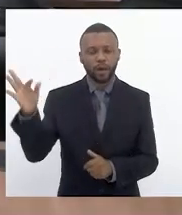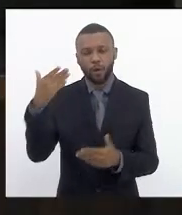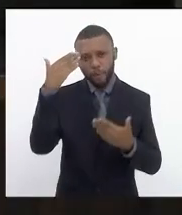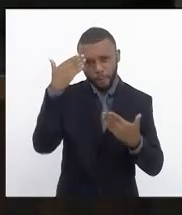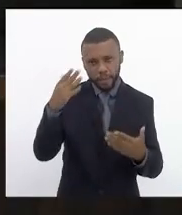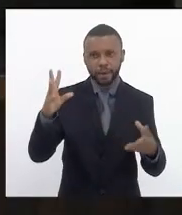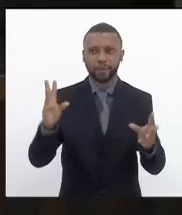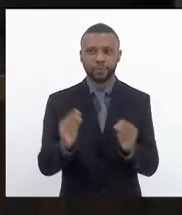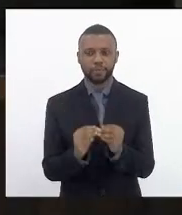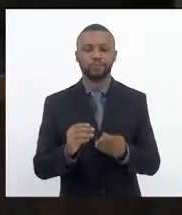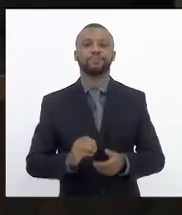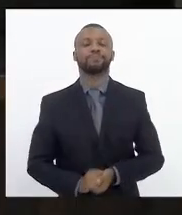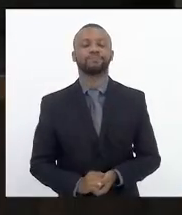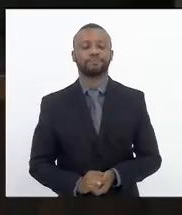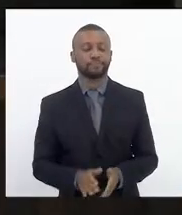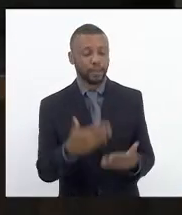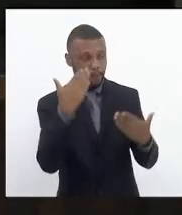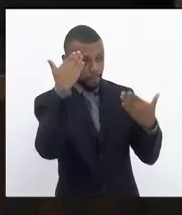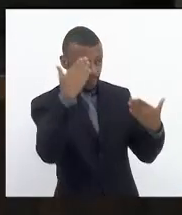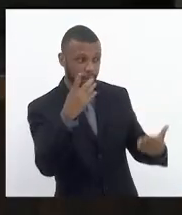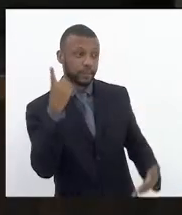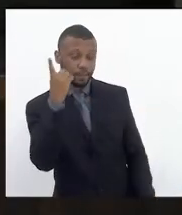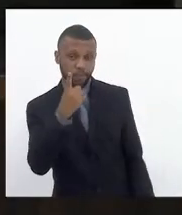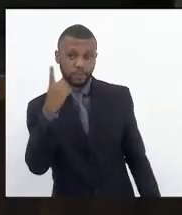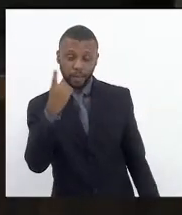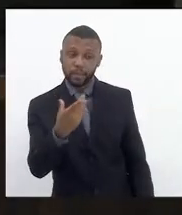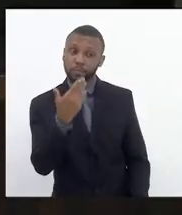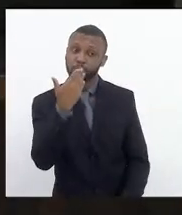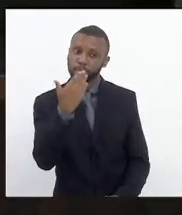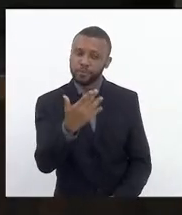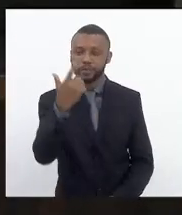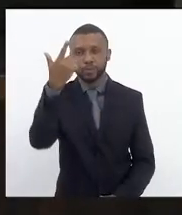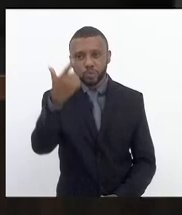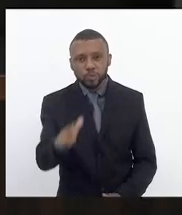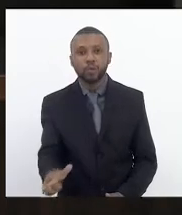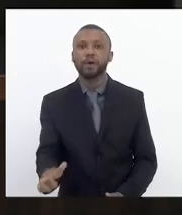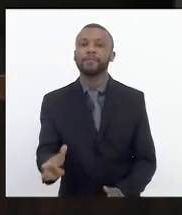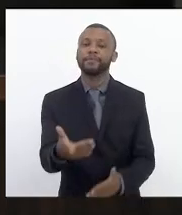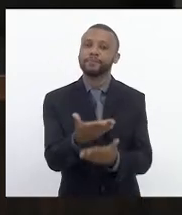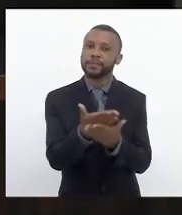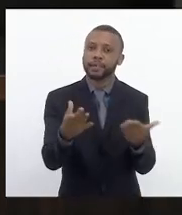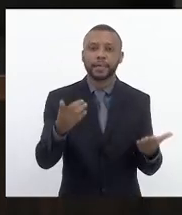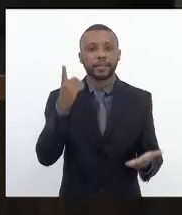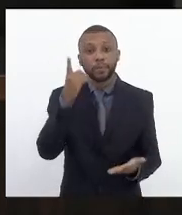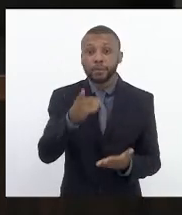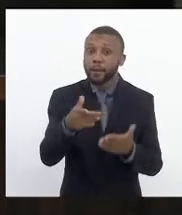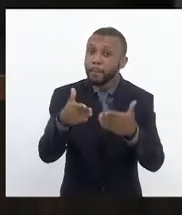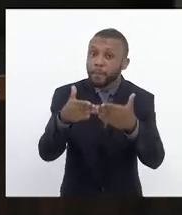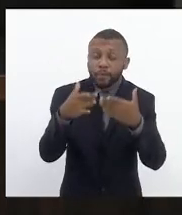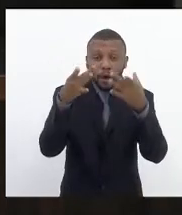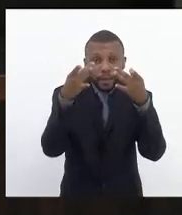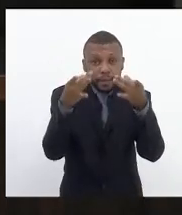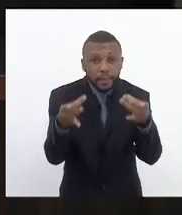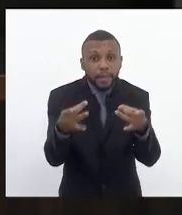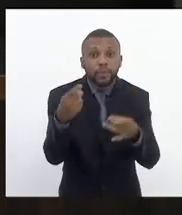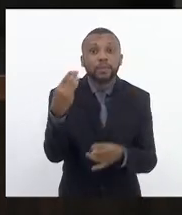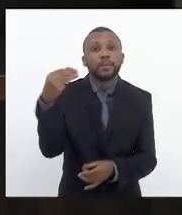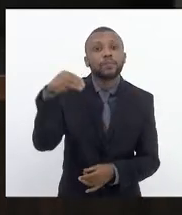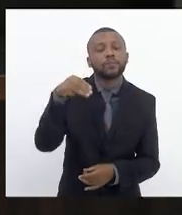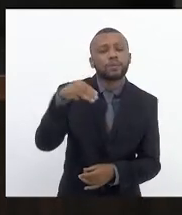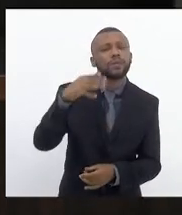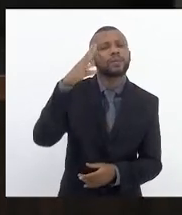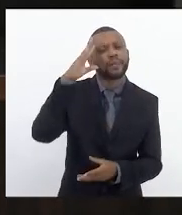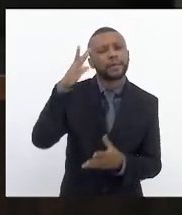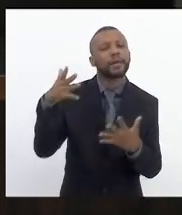obrigado Deputado eu vou insistir a senhora executados por favor se atenham aos três minutos eu sei que é complicado